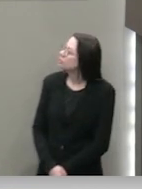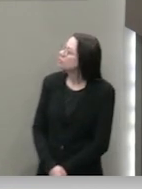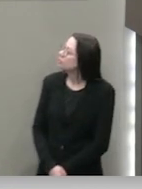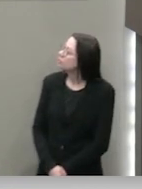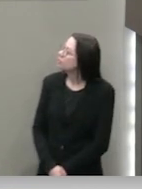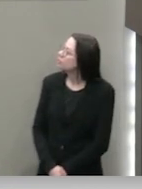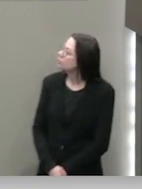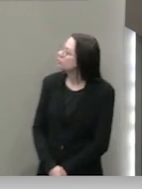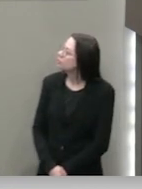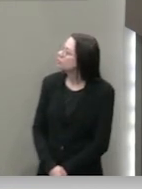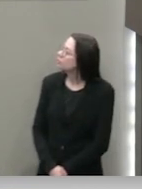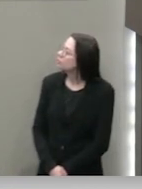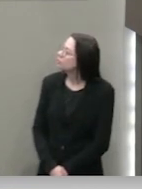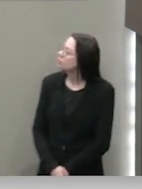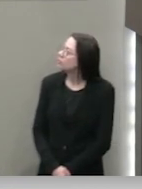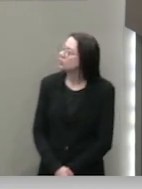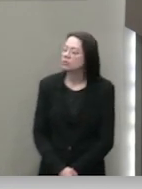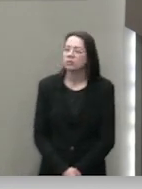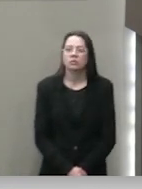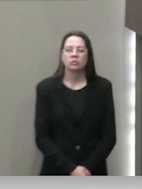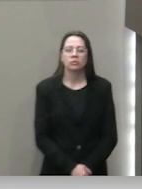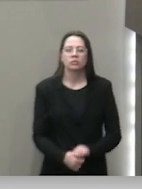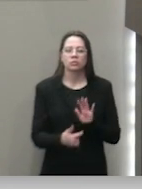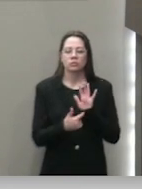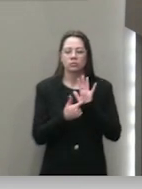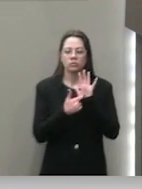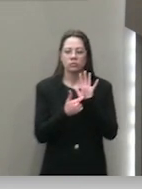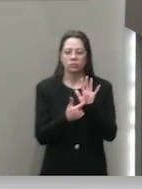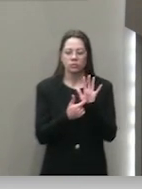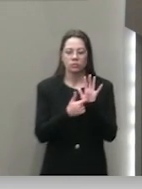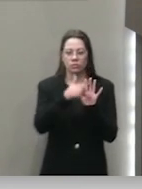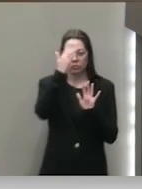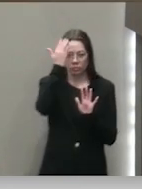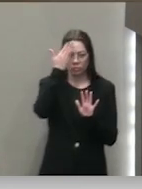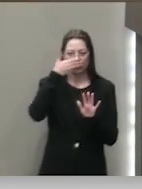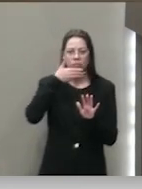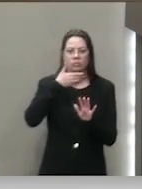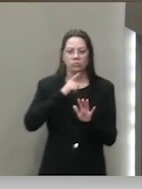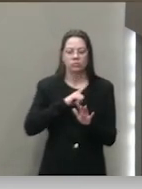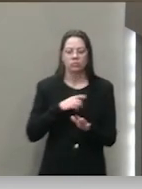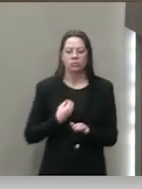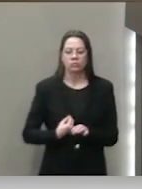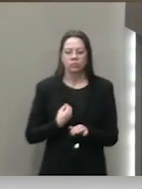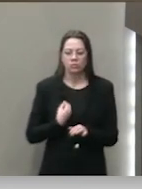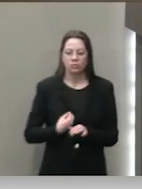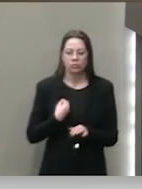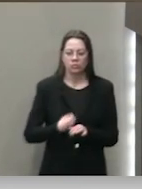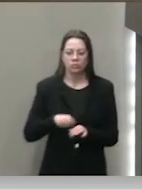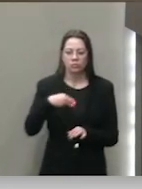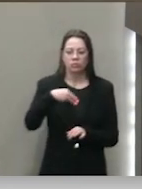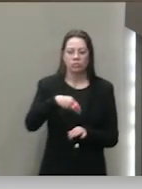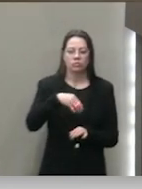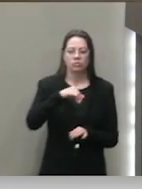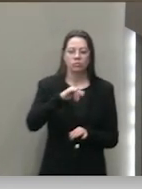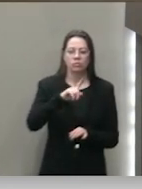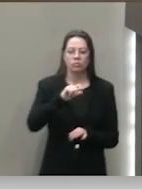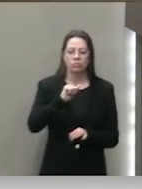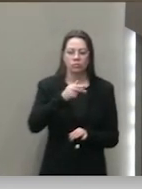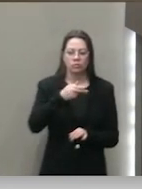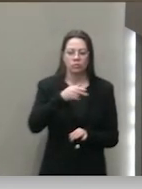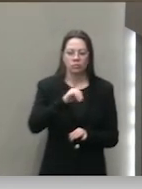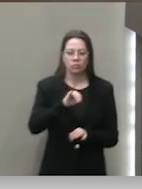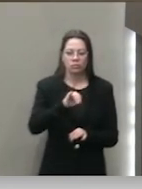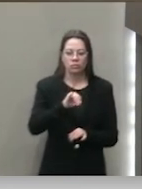Quanto a fatos, não existem argumentos. E aqui, vereador Milani, eu